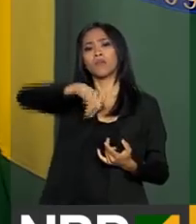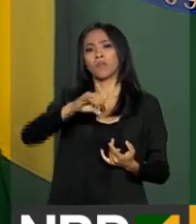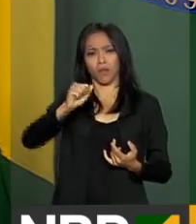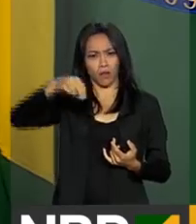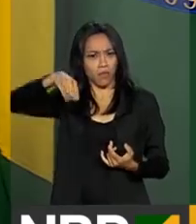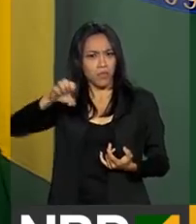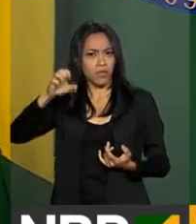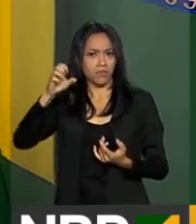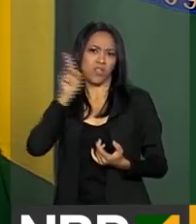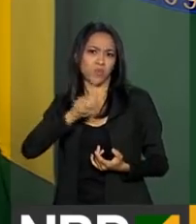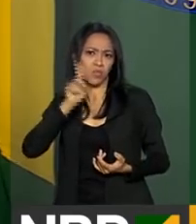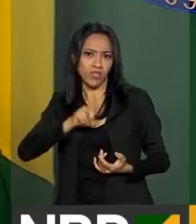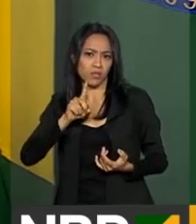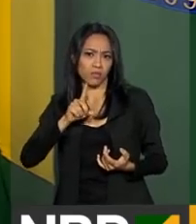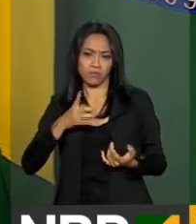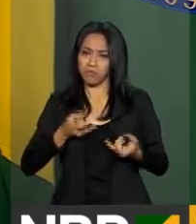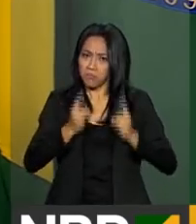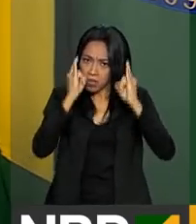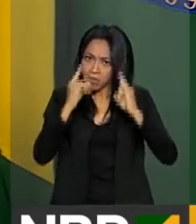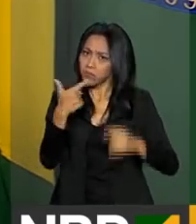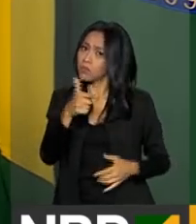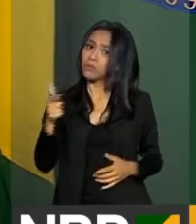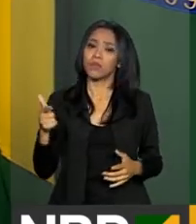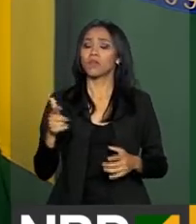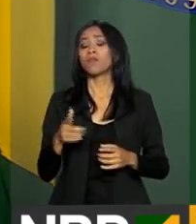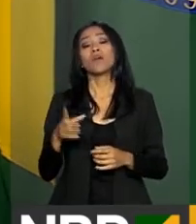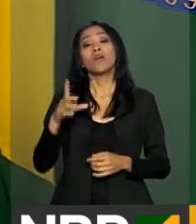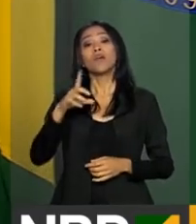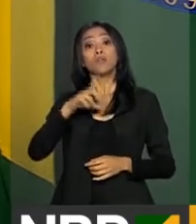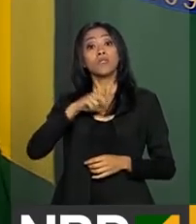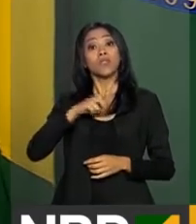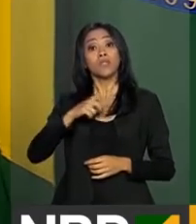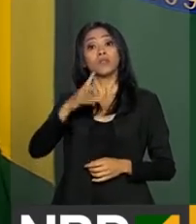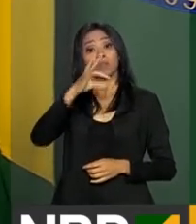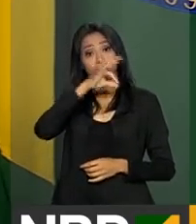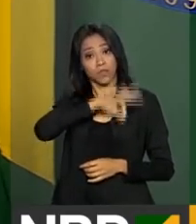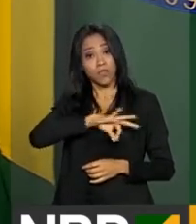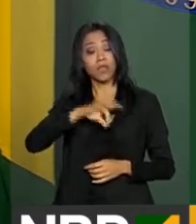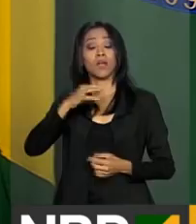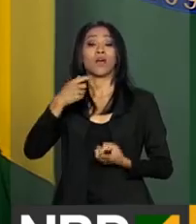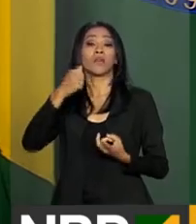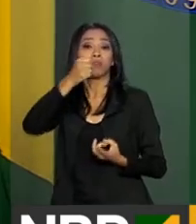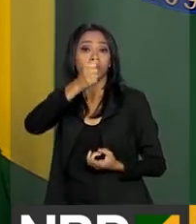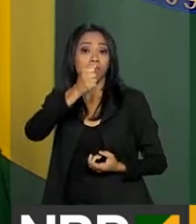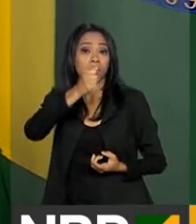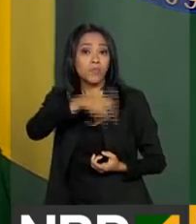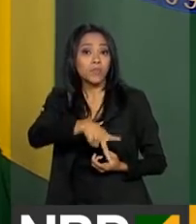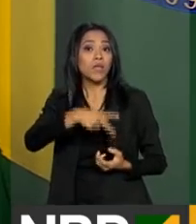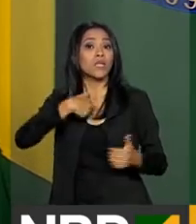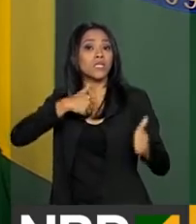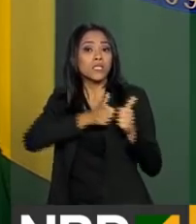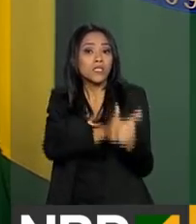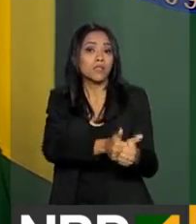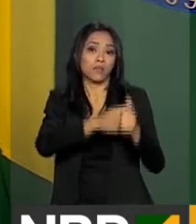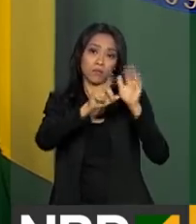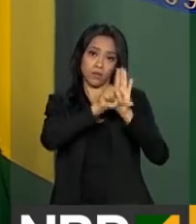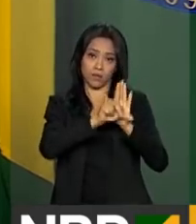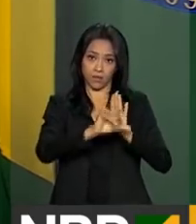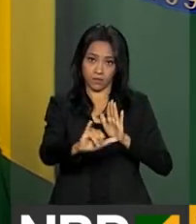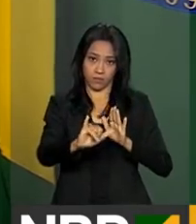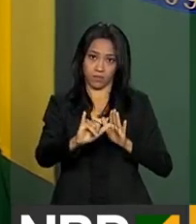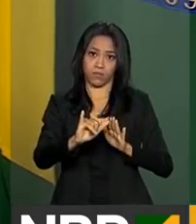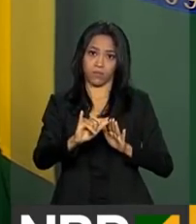a vencimentos e salários não ser aqueles absolutamente dentro da lei aliás